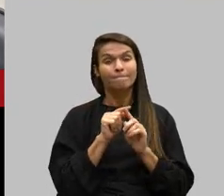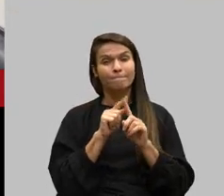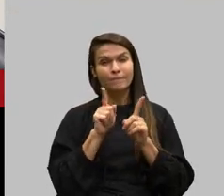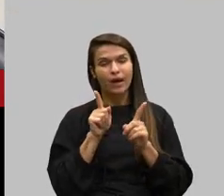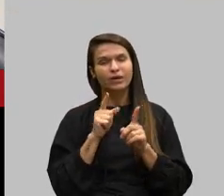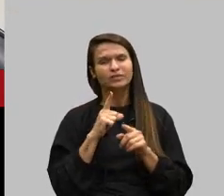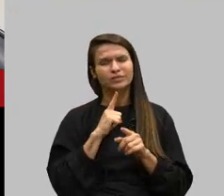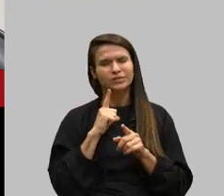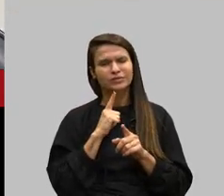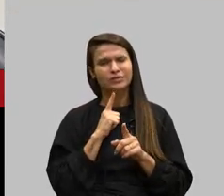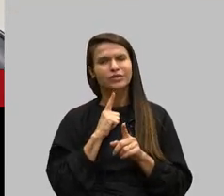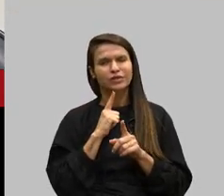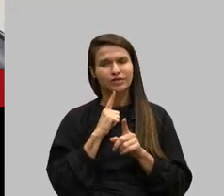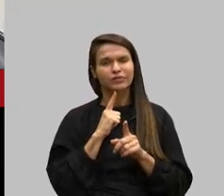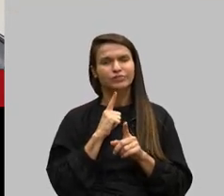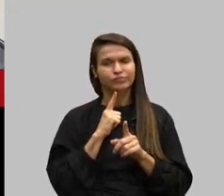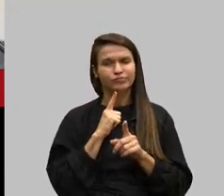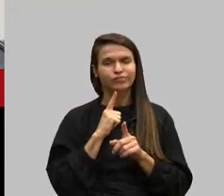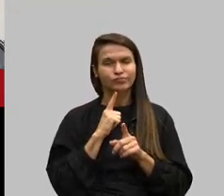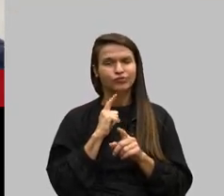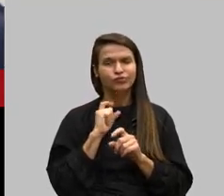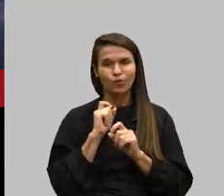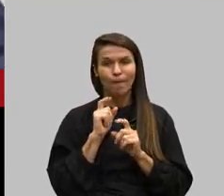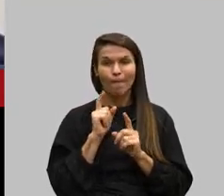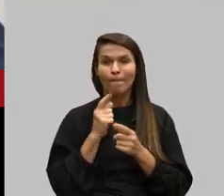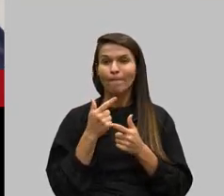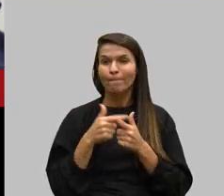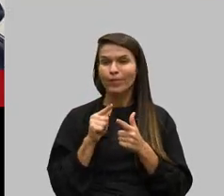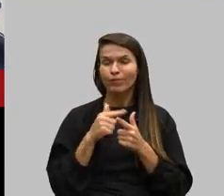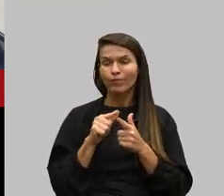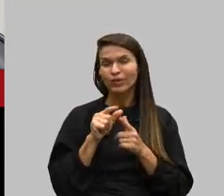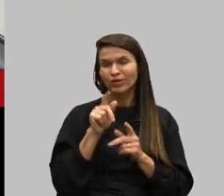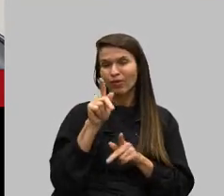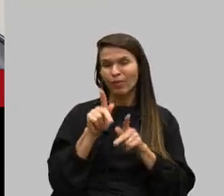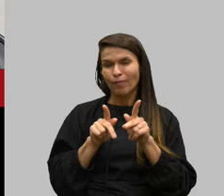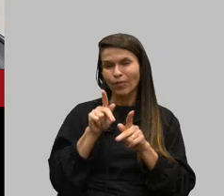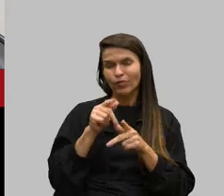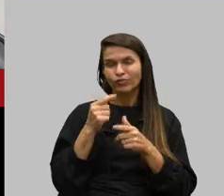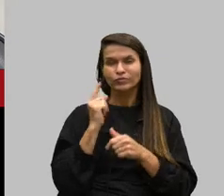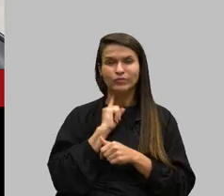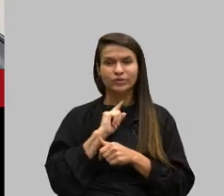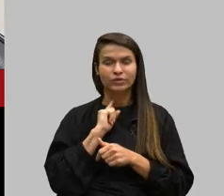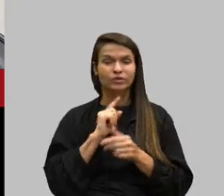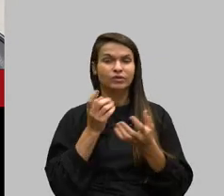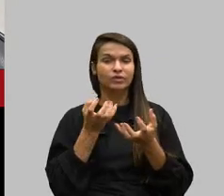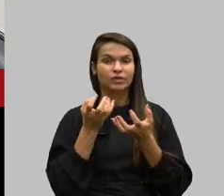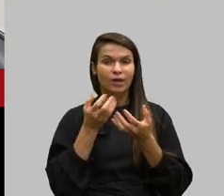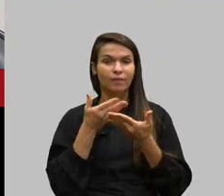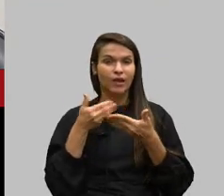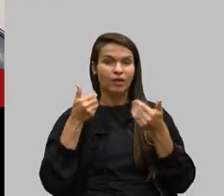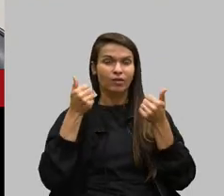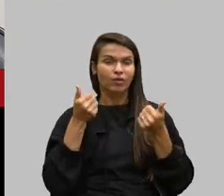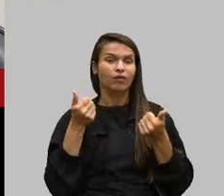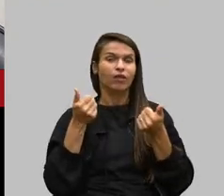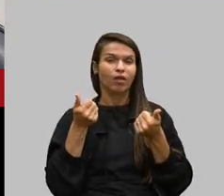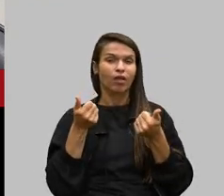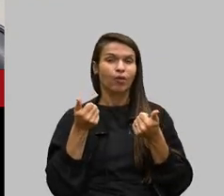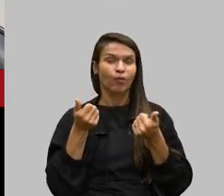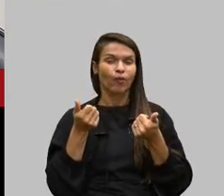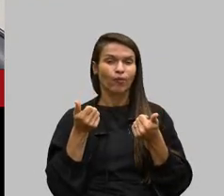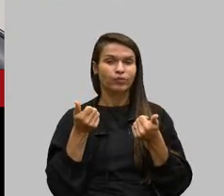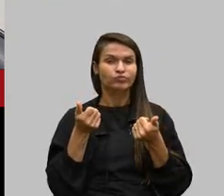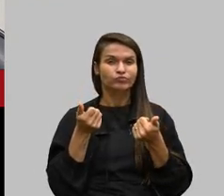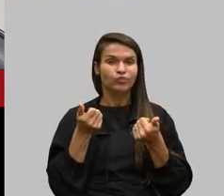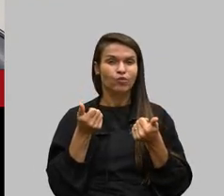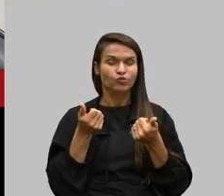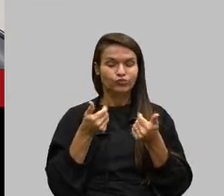pressão e é no bom sentido do termo dos cidadãos mineiros que querem melhoria na qualidade do serviço prestado na